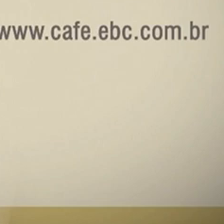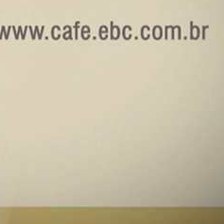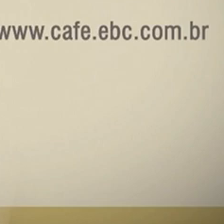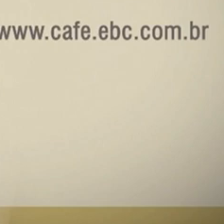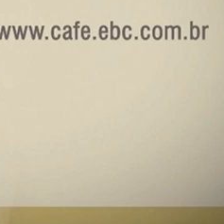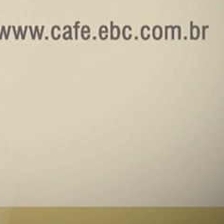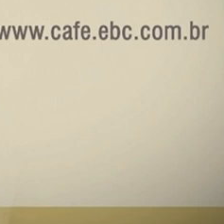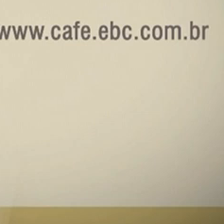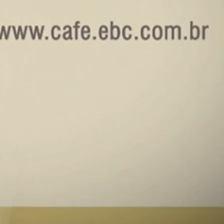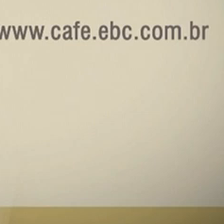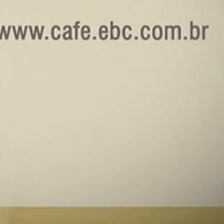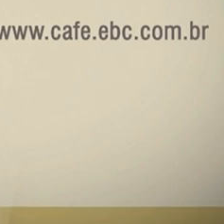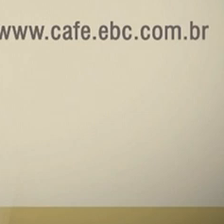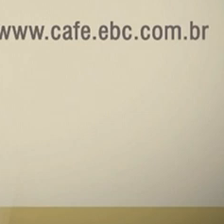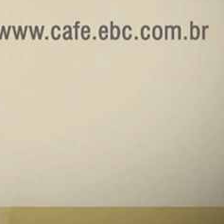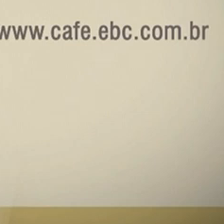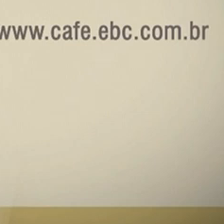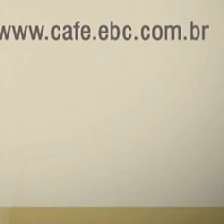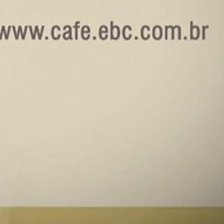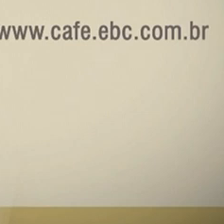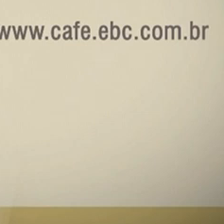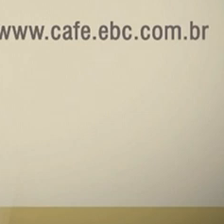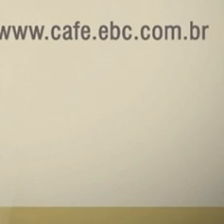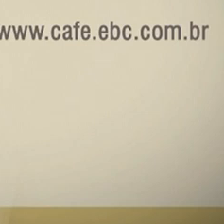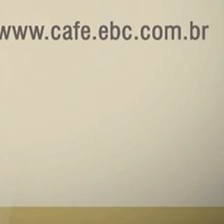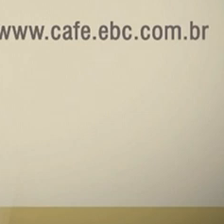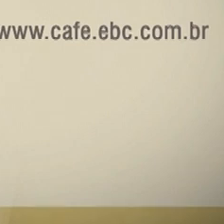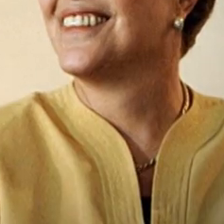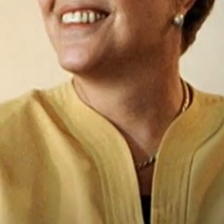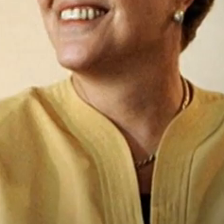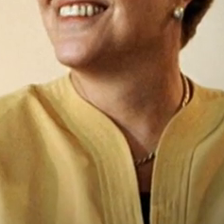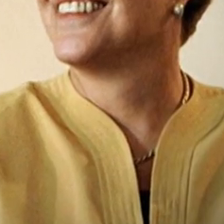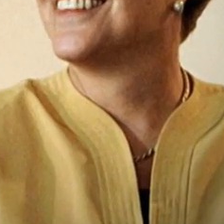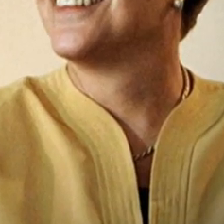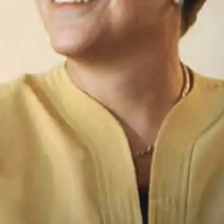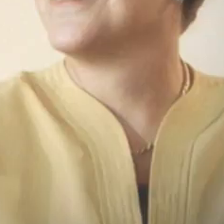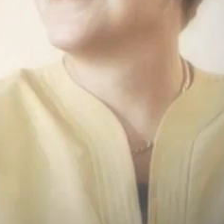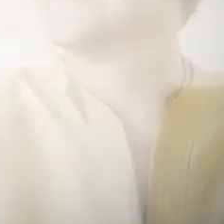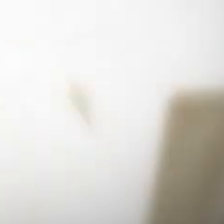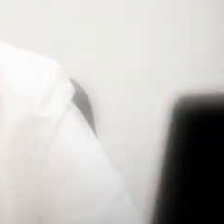www.cafe.com.br nós voltamos na próxima segunda-feira Até